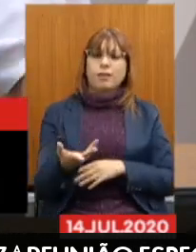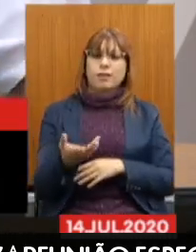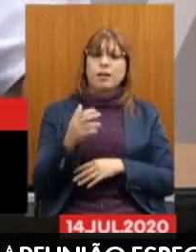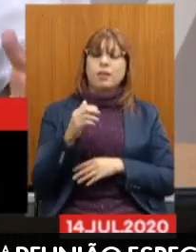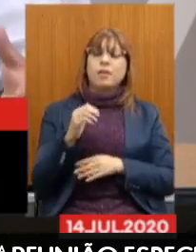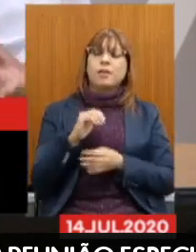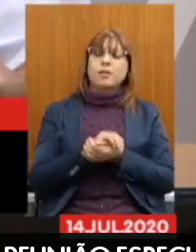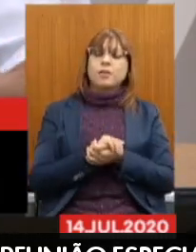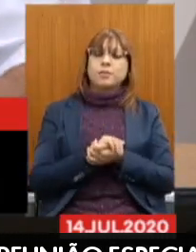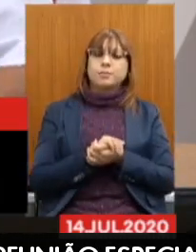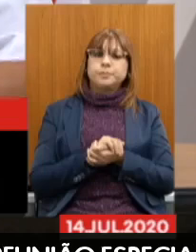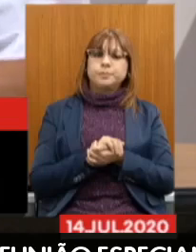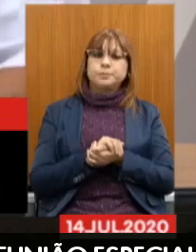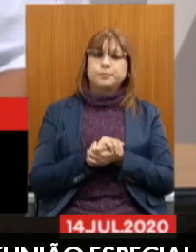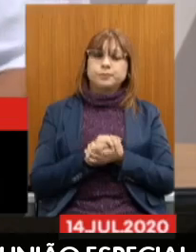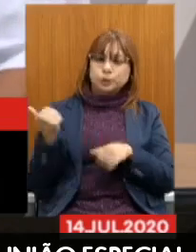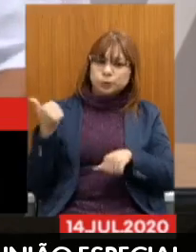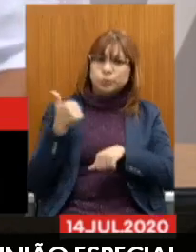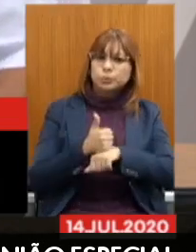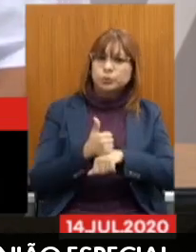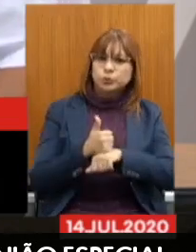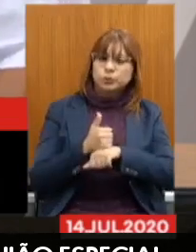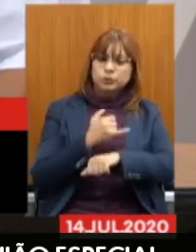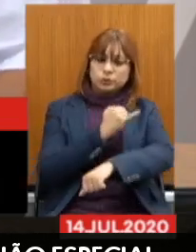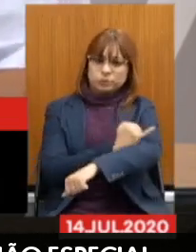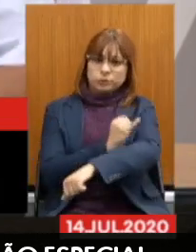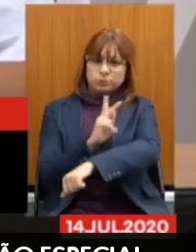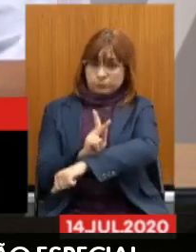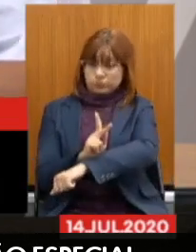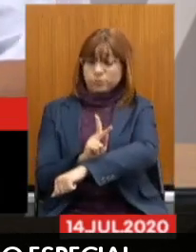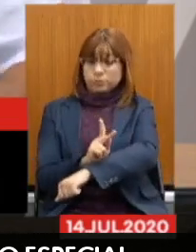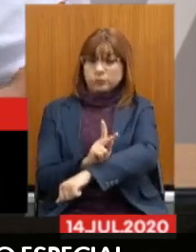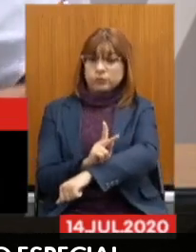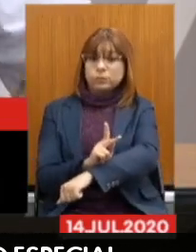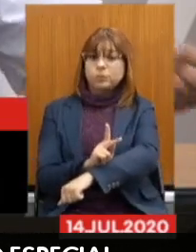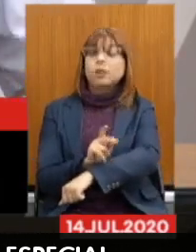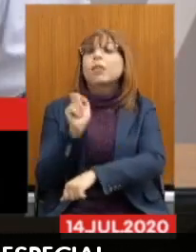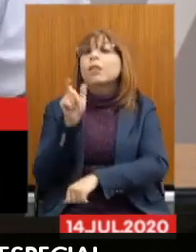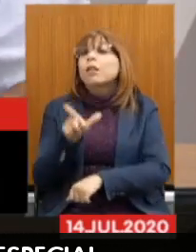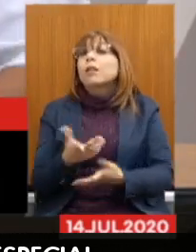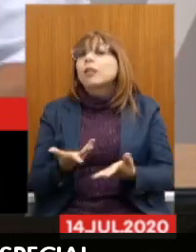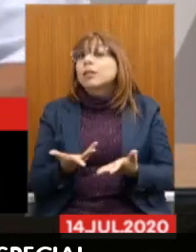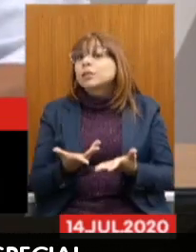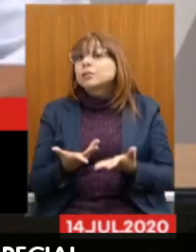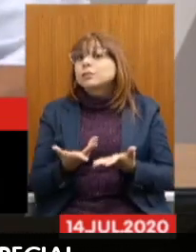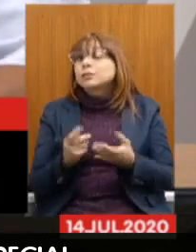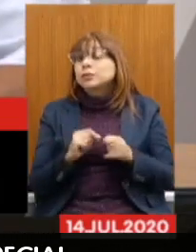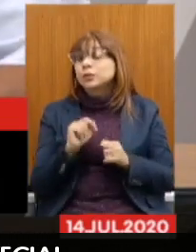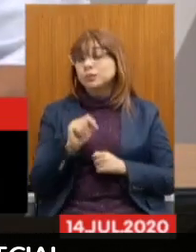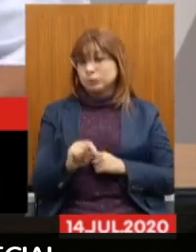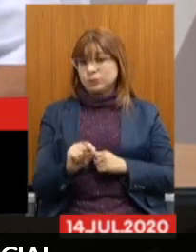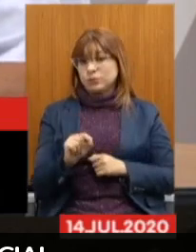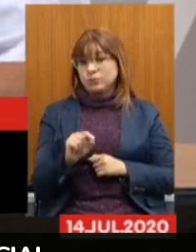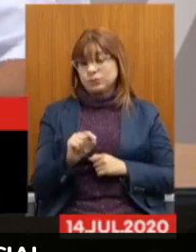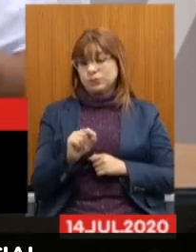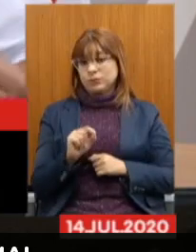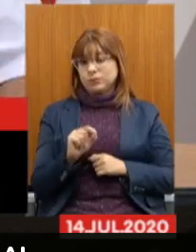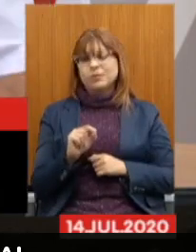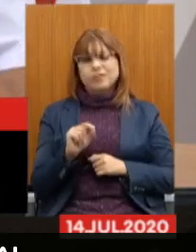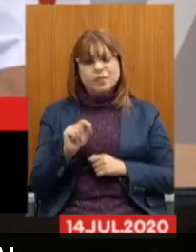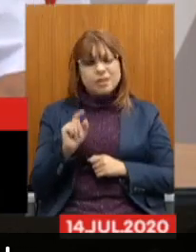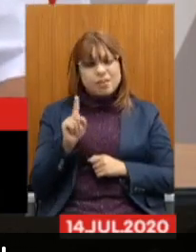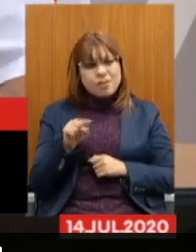está vindo aí para substituir o Ipseng. Quem são as pessoas que estão envolvidas? É